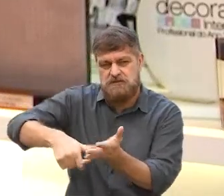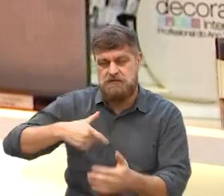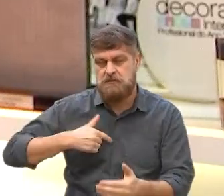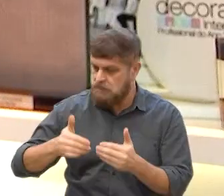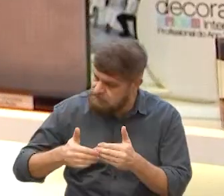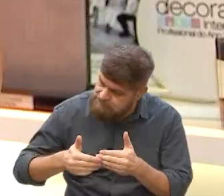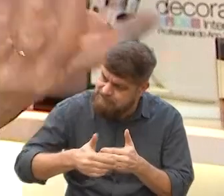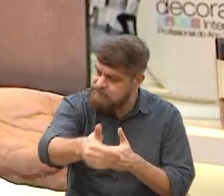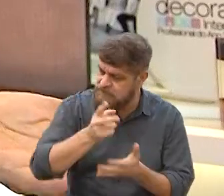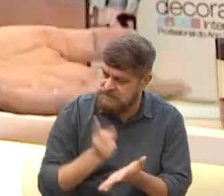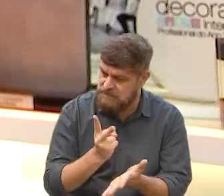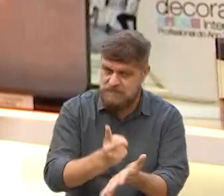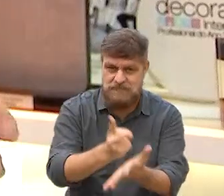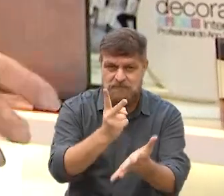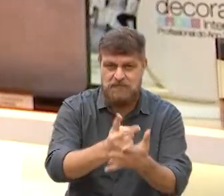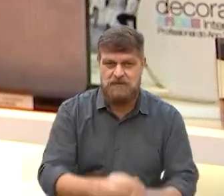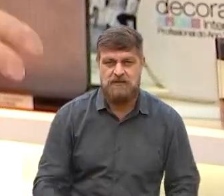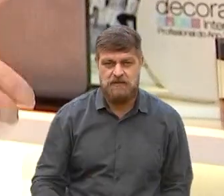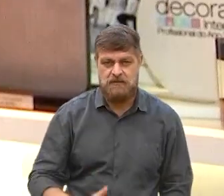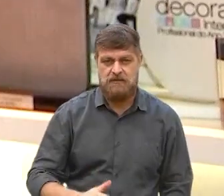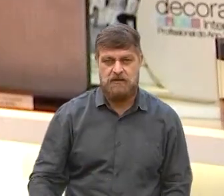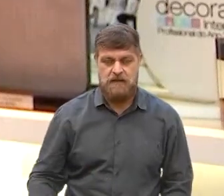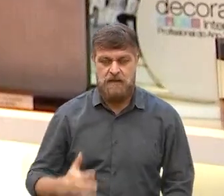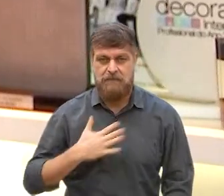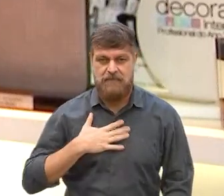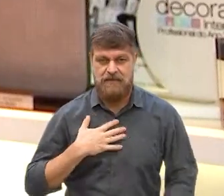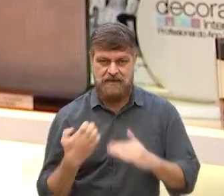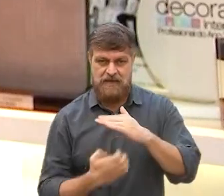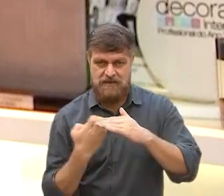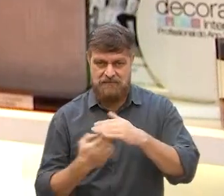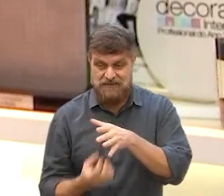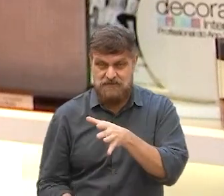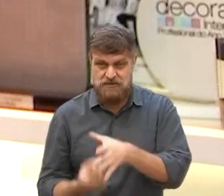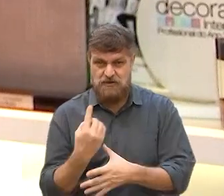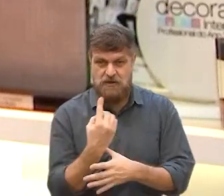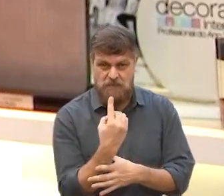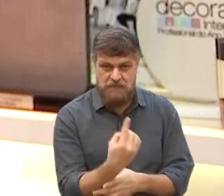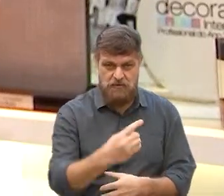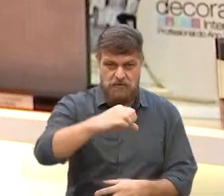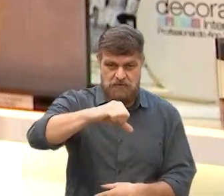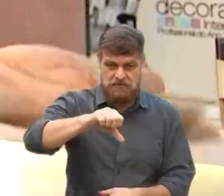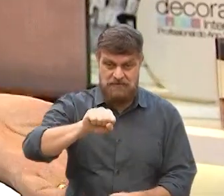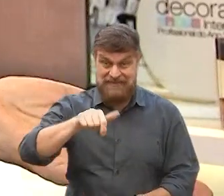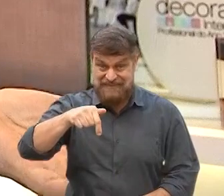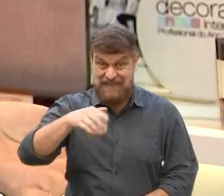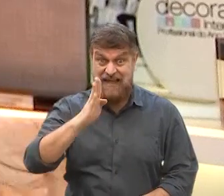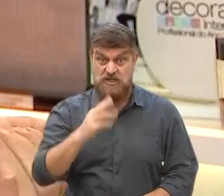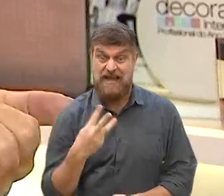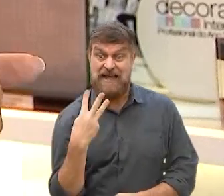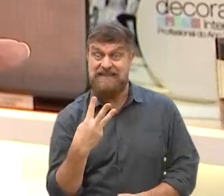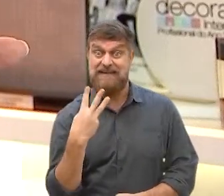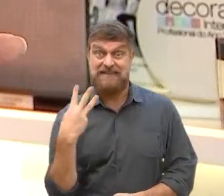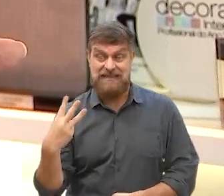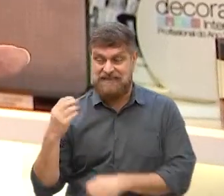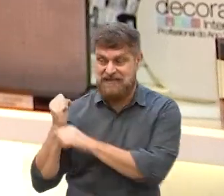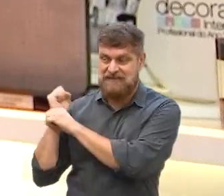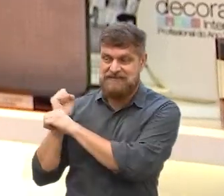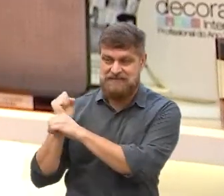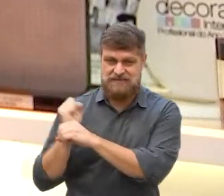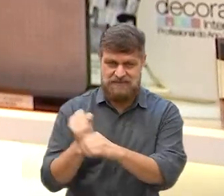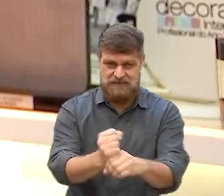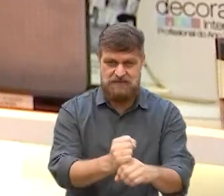é muito suor, é muito difícil você conseguir ter o reconhecimento das pessoas, né, do mercado imobiliário. E aí a gente